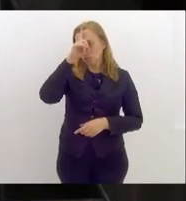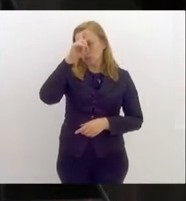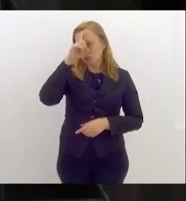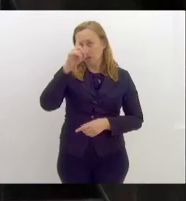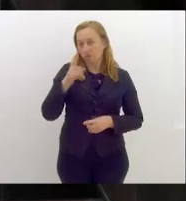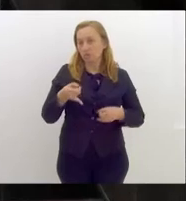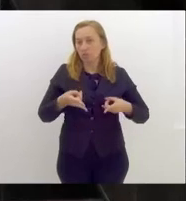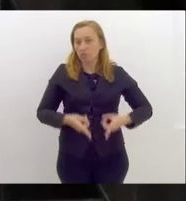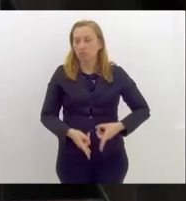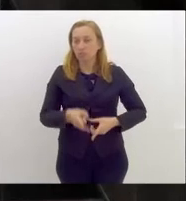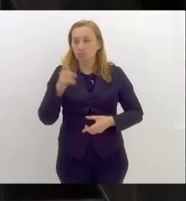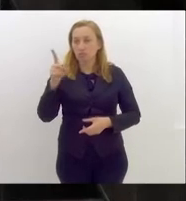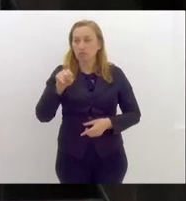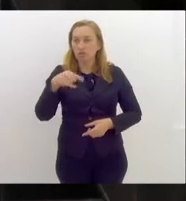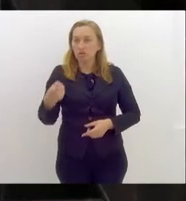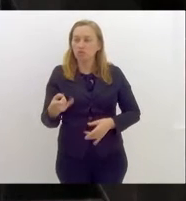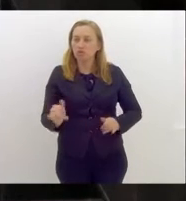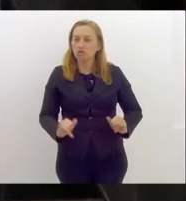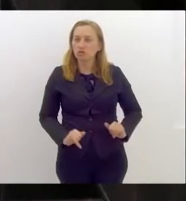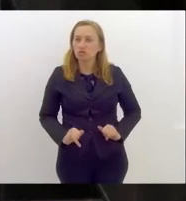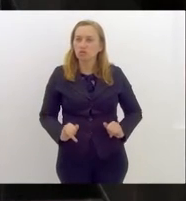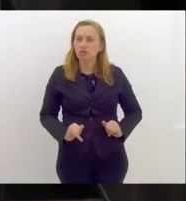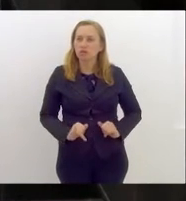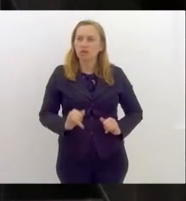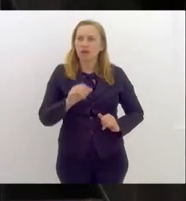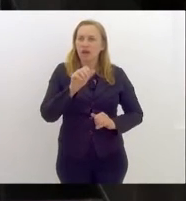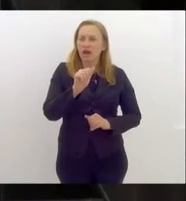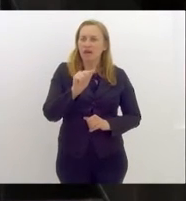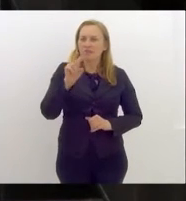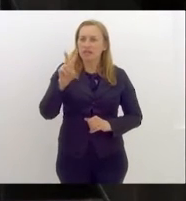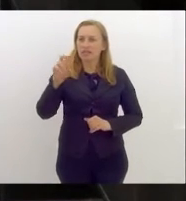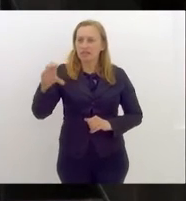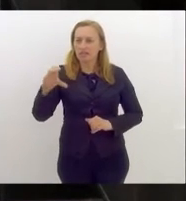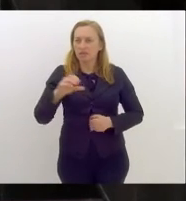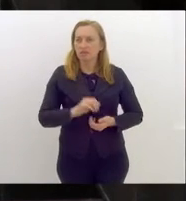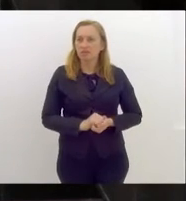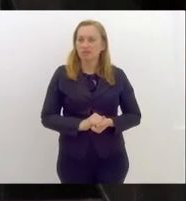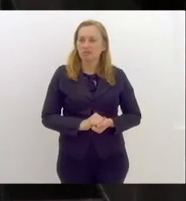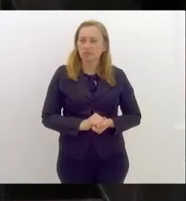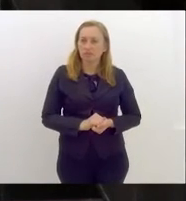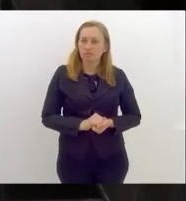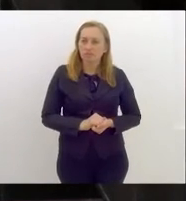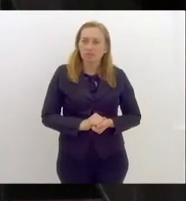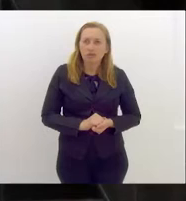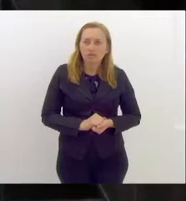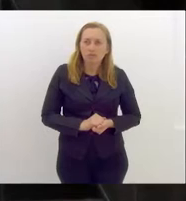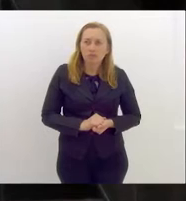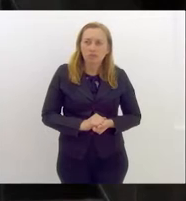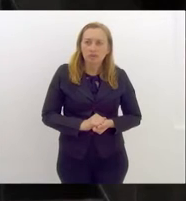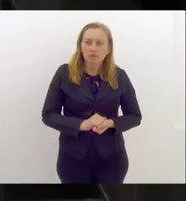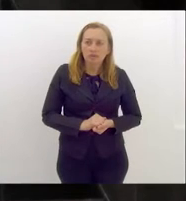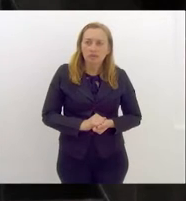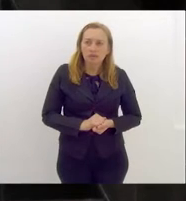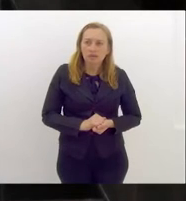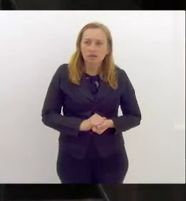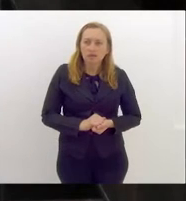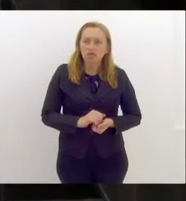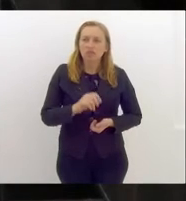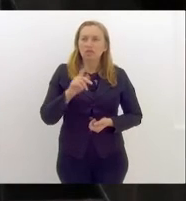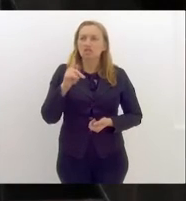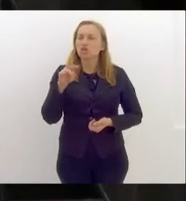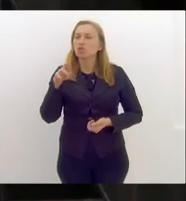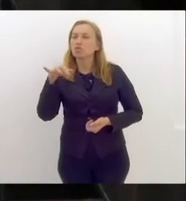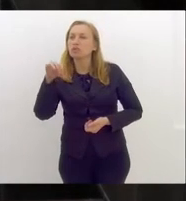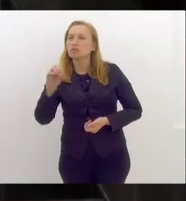Saúde pode ter sofrido um AVC isquêmico o Jerônimo era